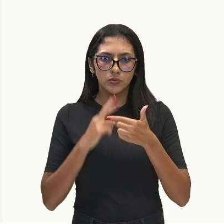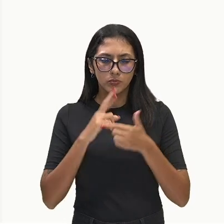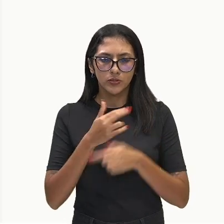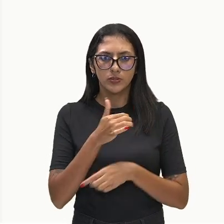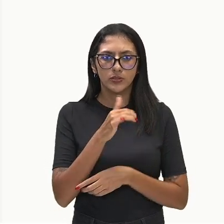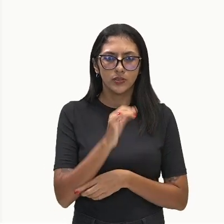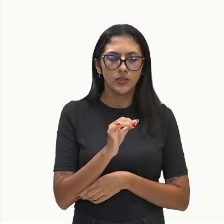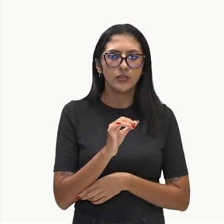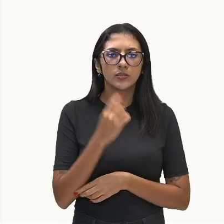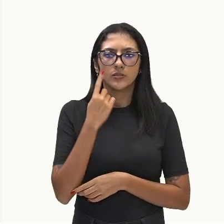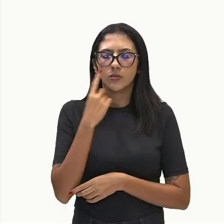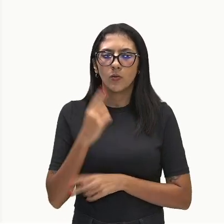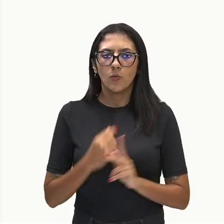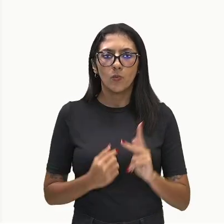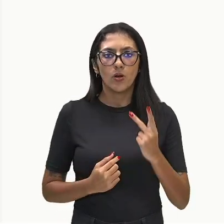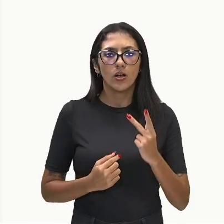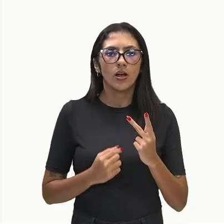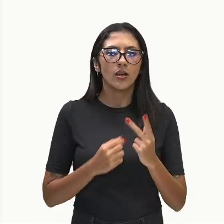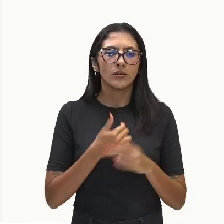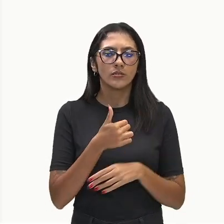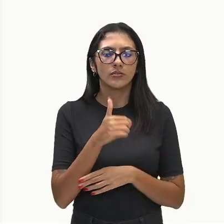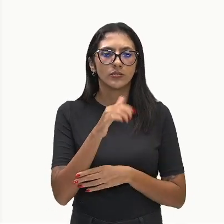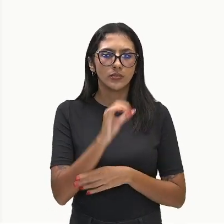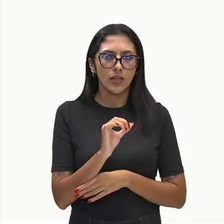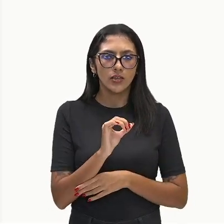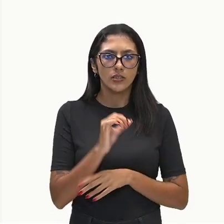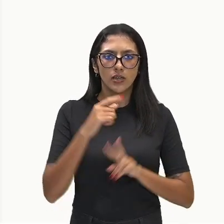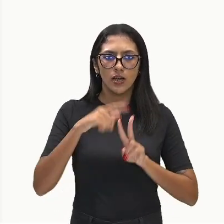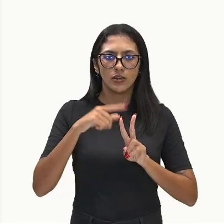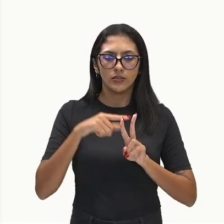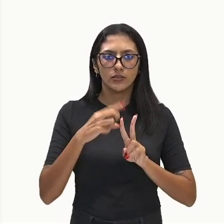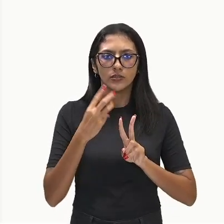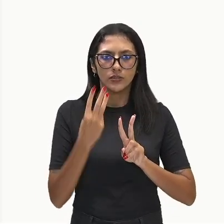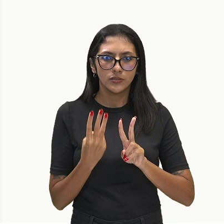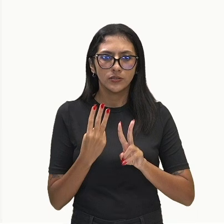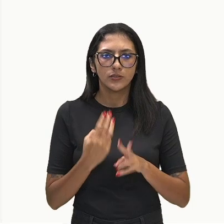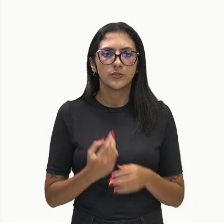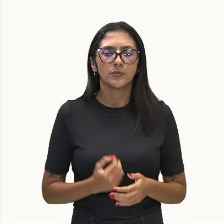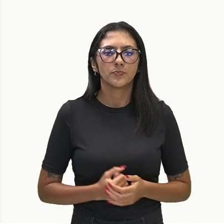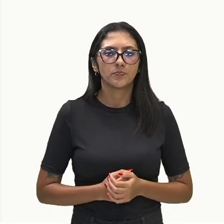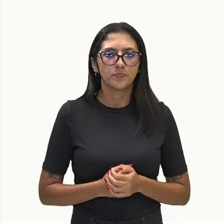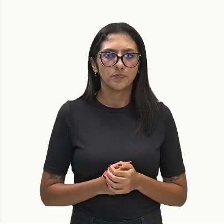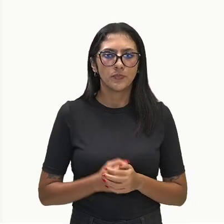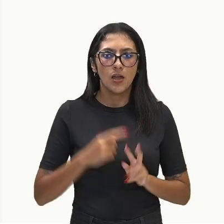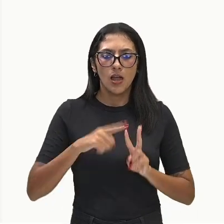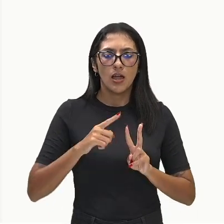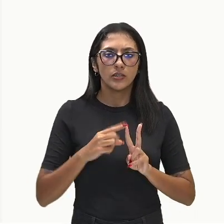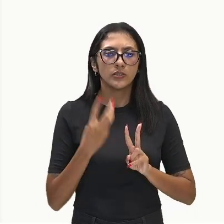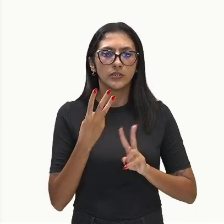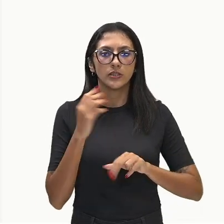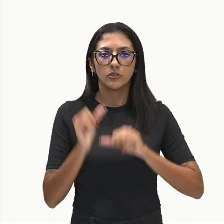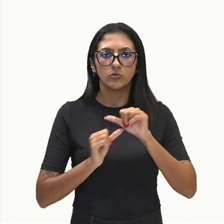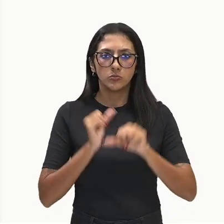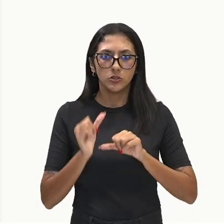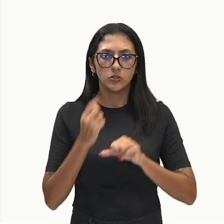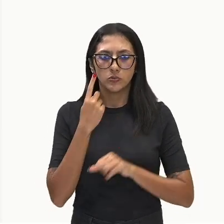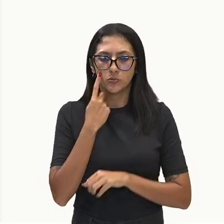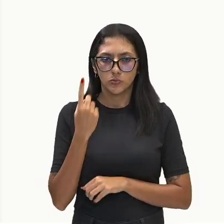igual a 10 raiz de 3. Raiz de 3, a gente substitui por 1,73.